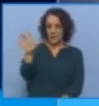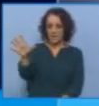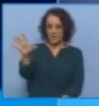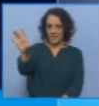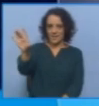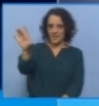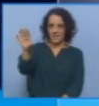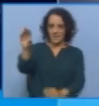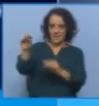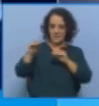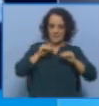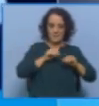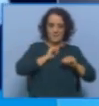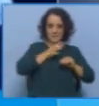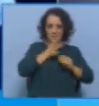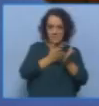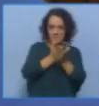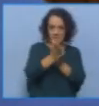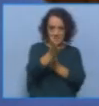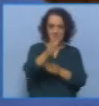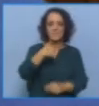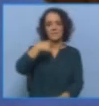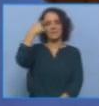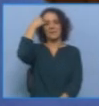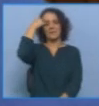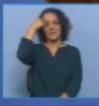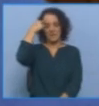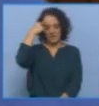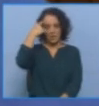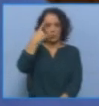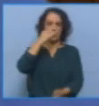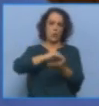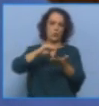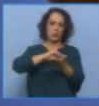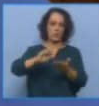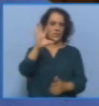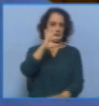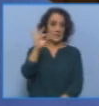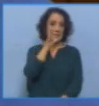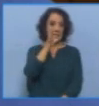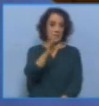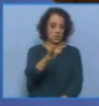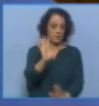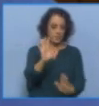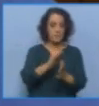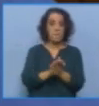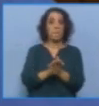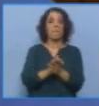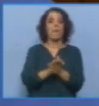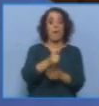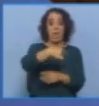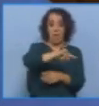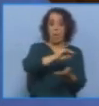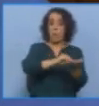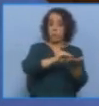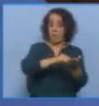da Paula. Me recordo um pensamento de um autor francês que diz: felizmente para os pobres que